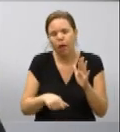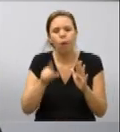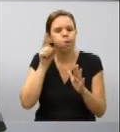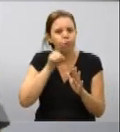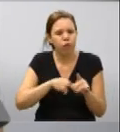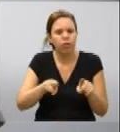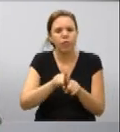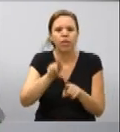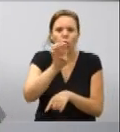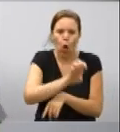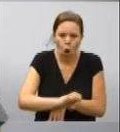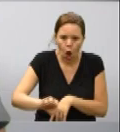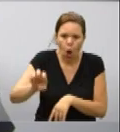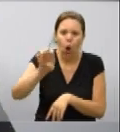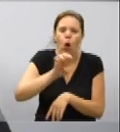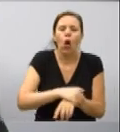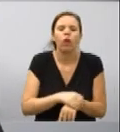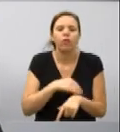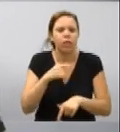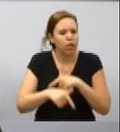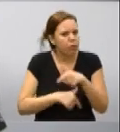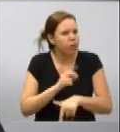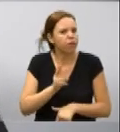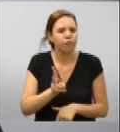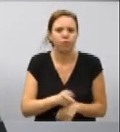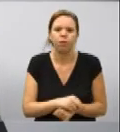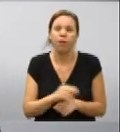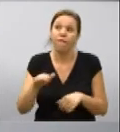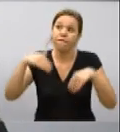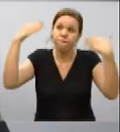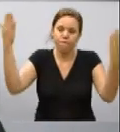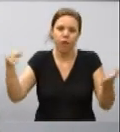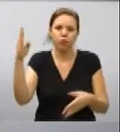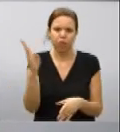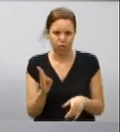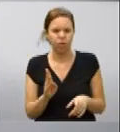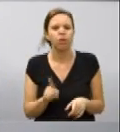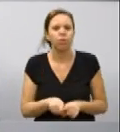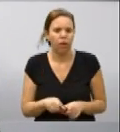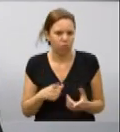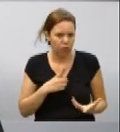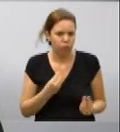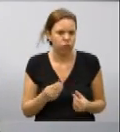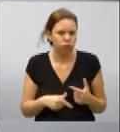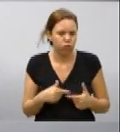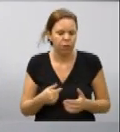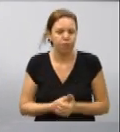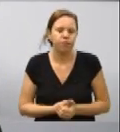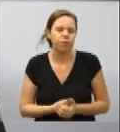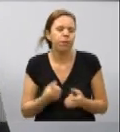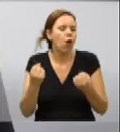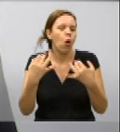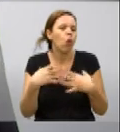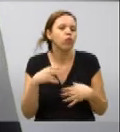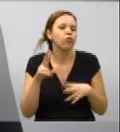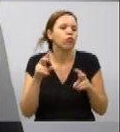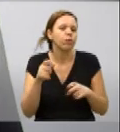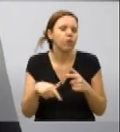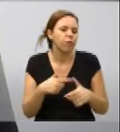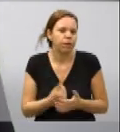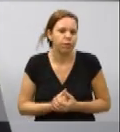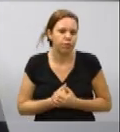também, e nosso trabalho é sempre para fora do Brasil, geralmente. E me conta, né, um pouco desse trabalho